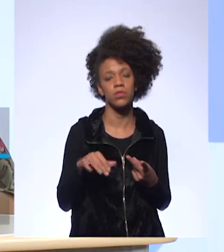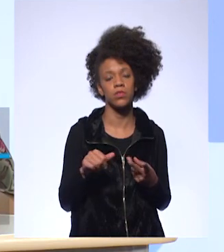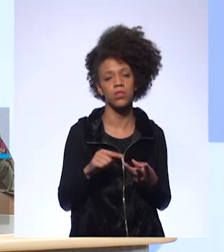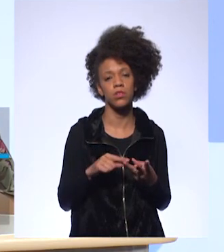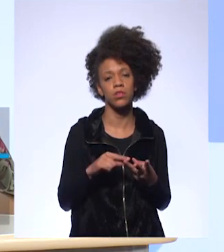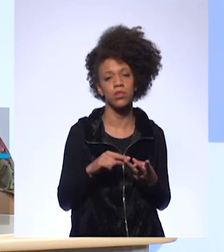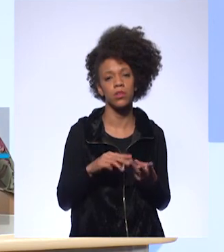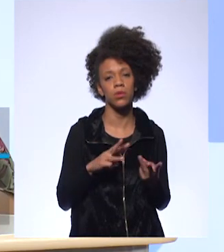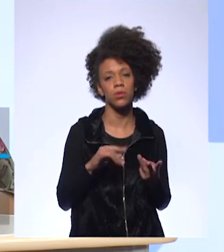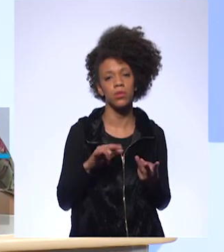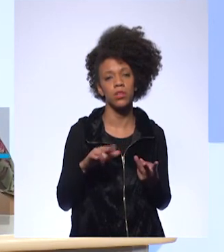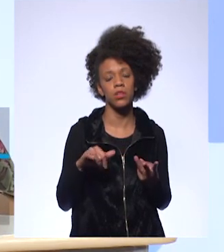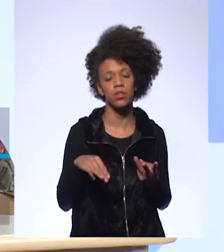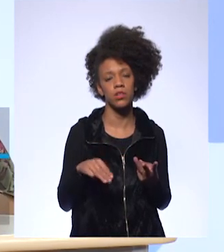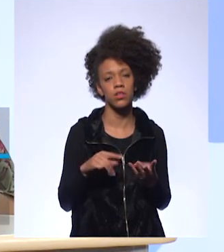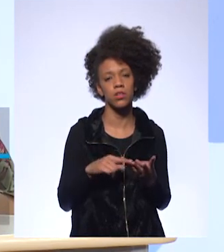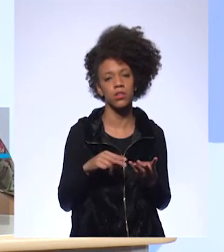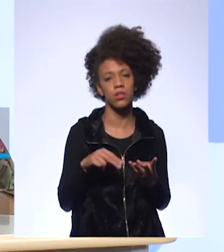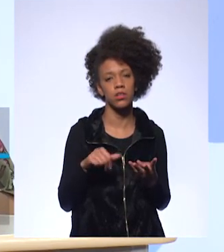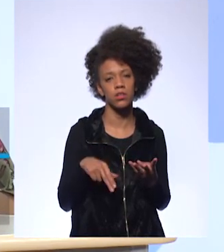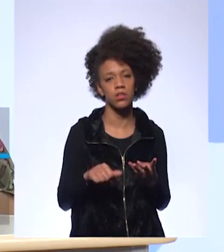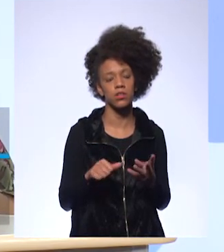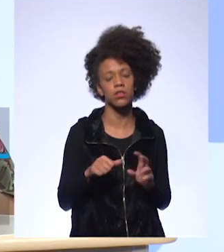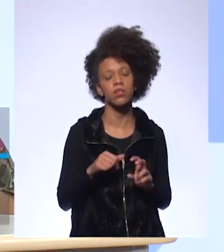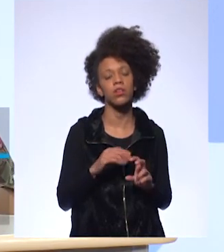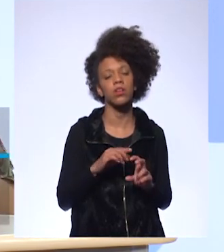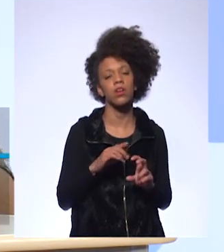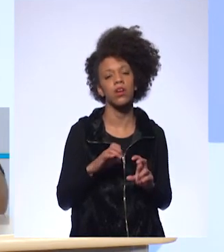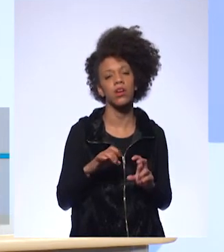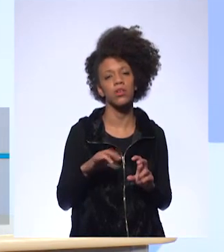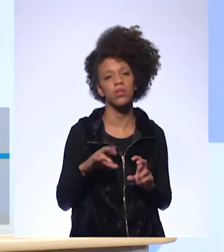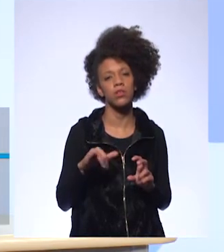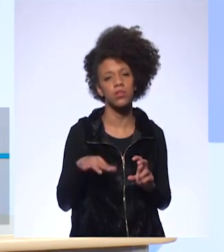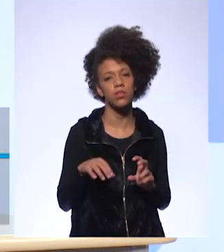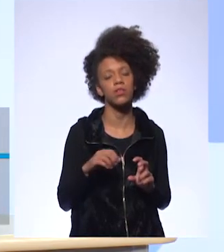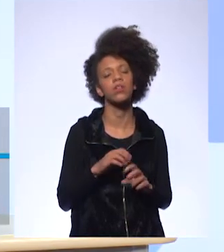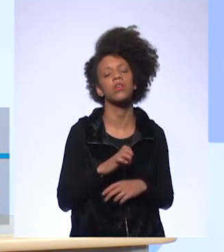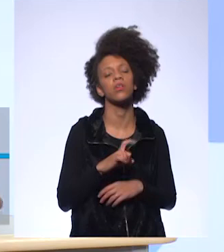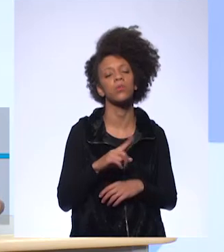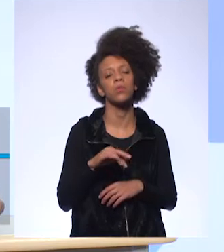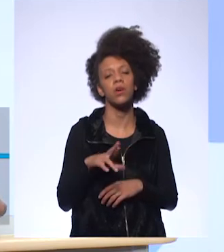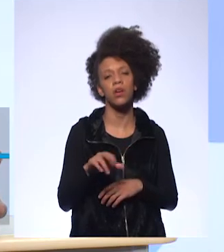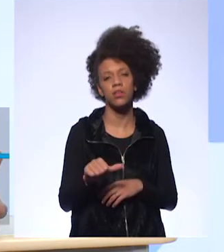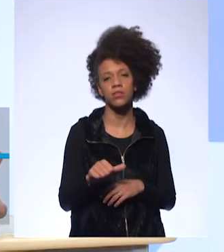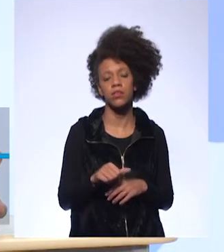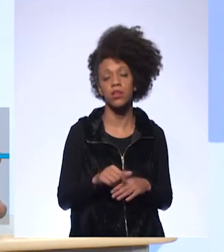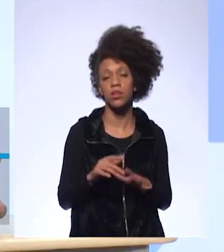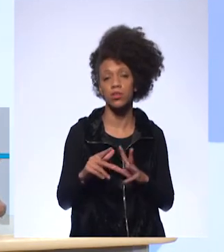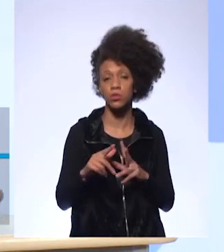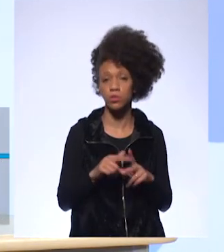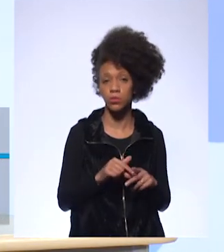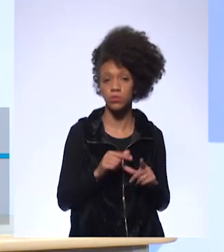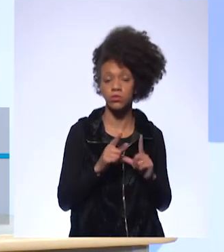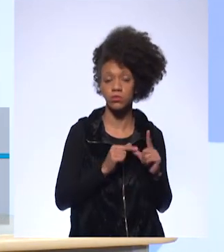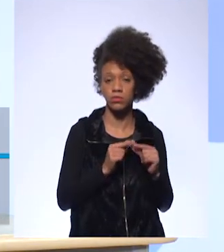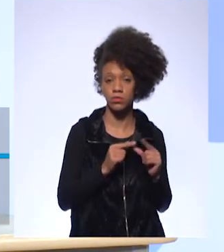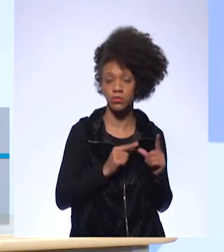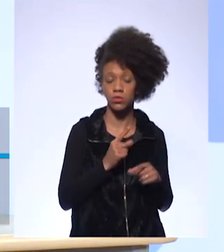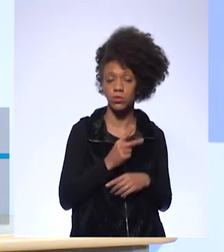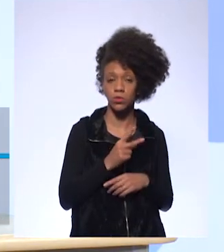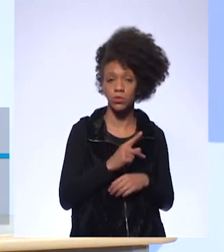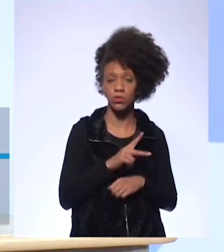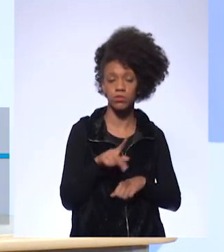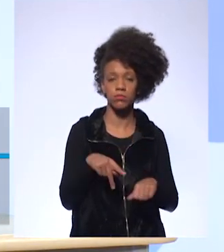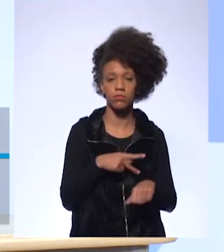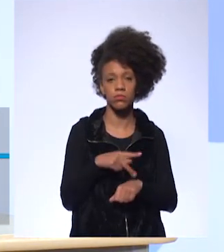o William, Ana Caroline, Eduarda, todos eles disseram que a bandeira tem 12 estrelas e a União